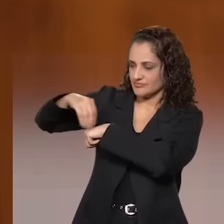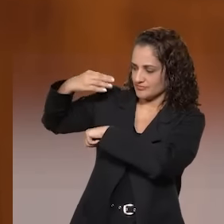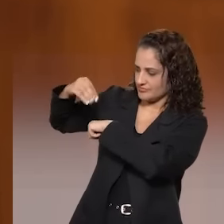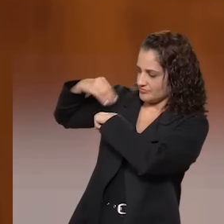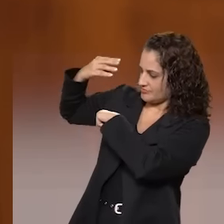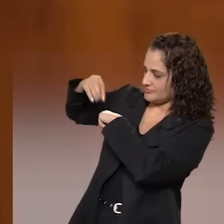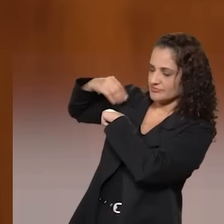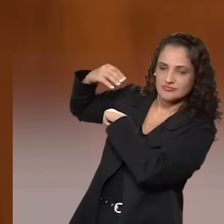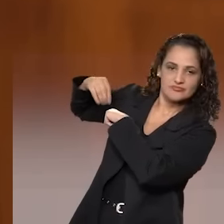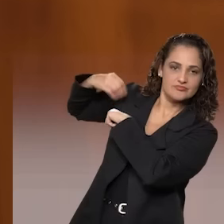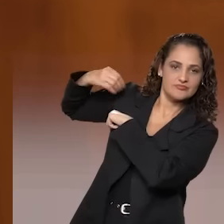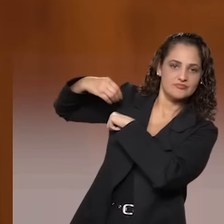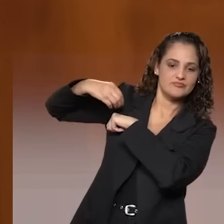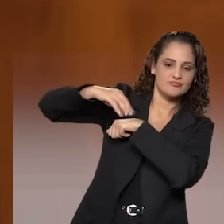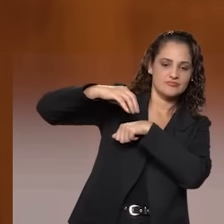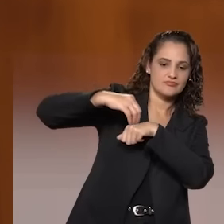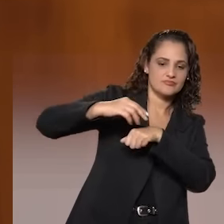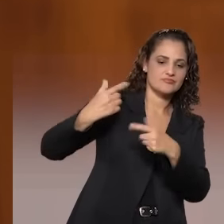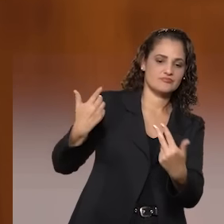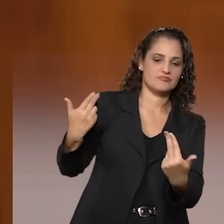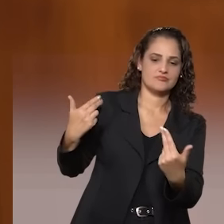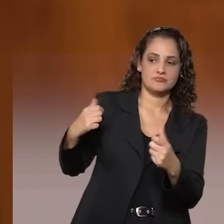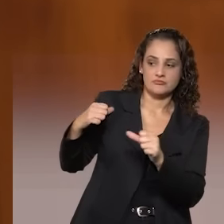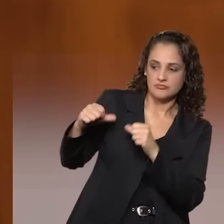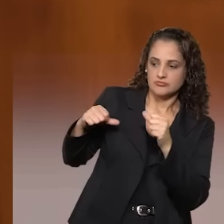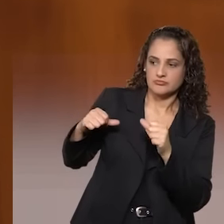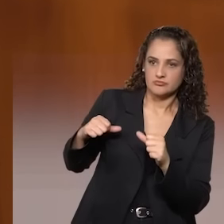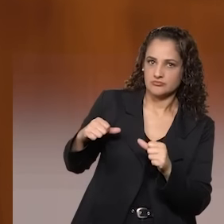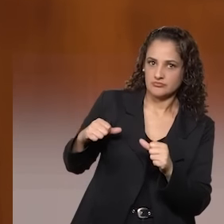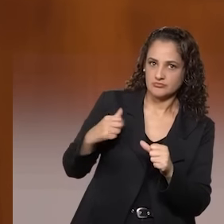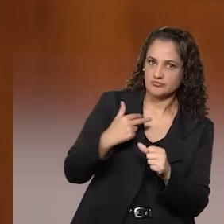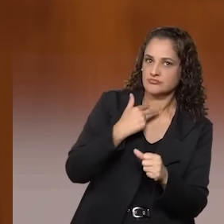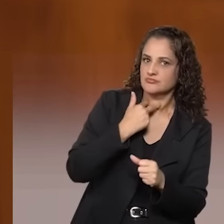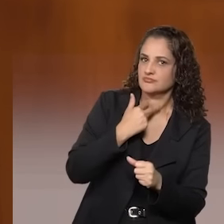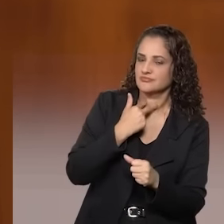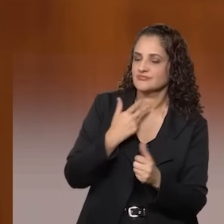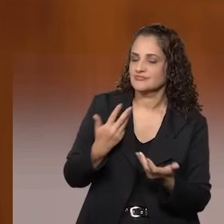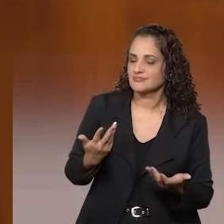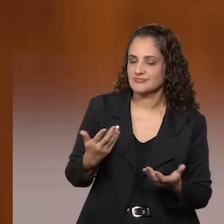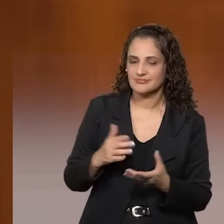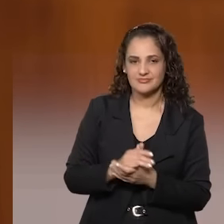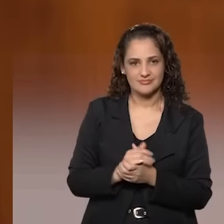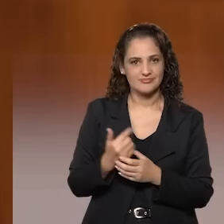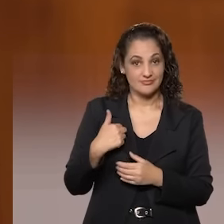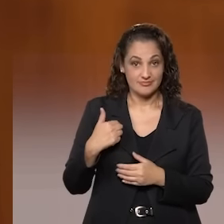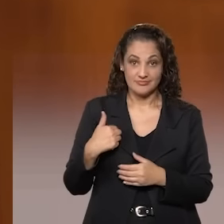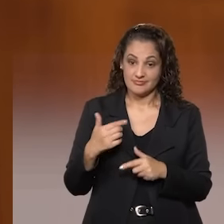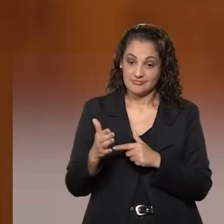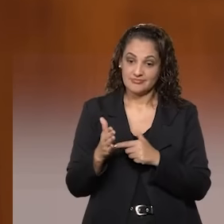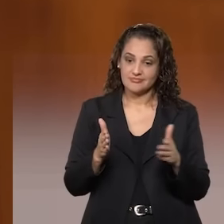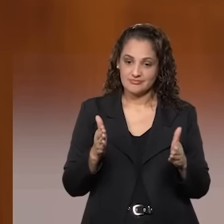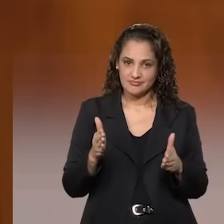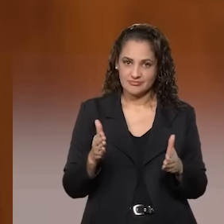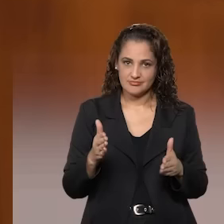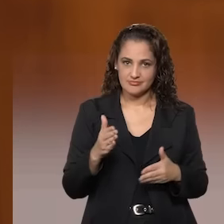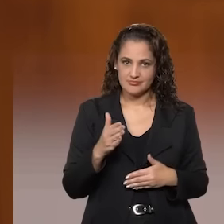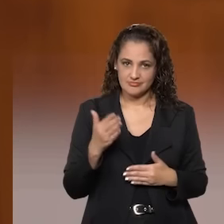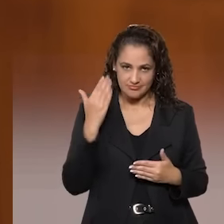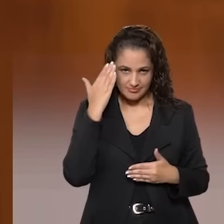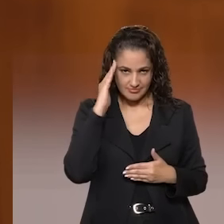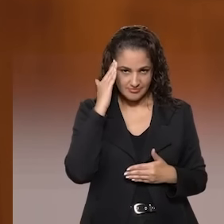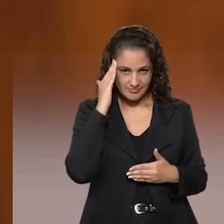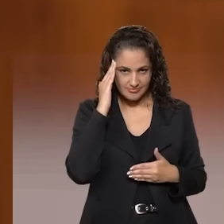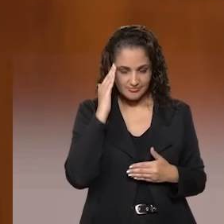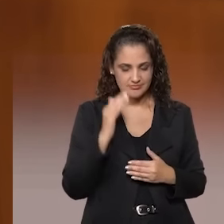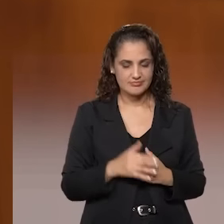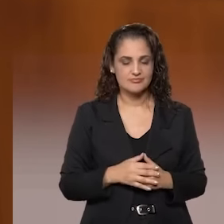né então quando eu falo minha geração não estou generalizando porque eu sempre contestei eu sei que tem milhões de pessoas da